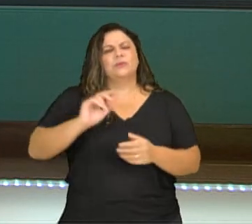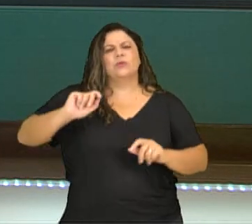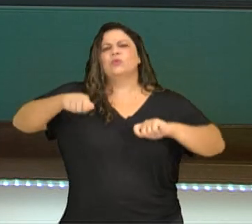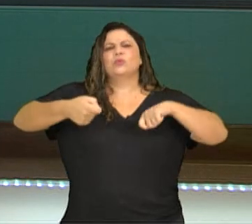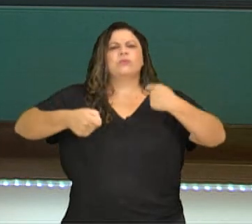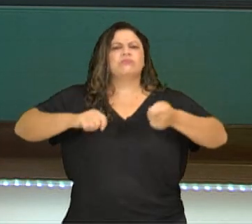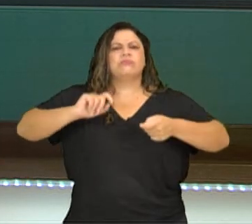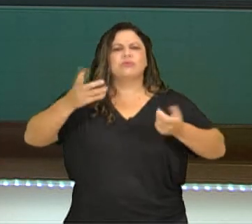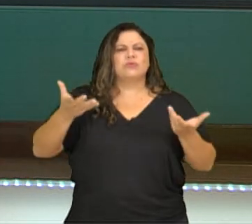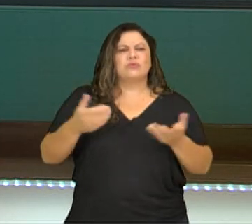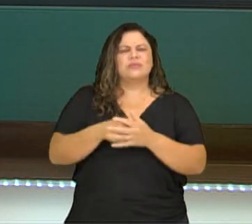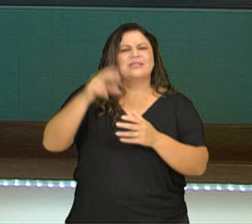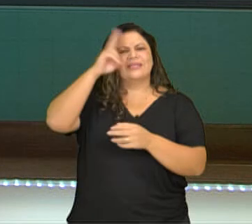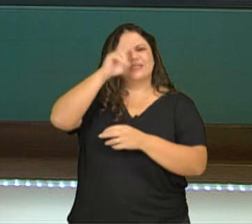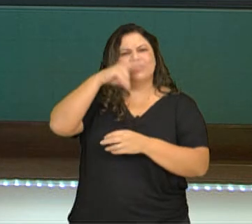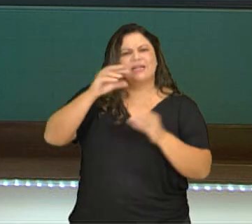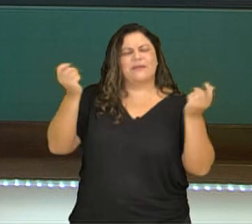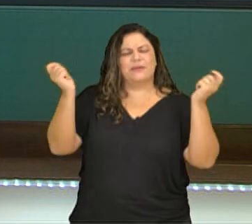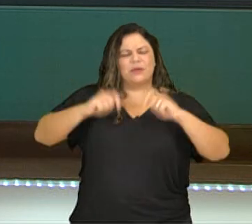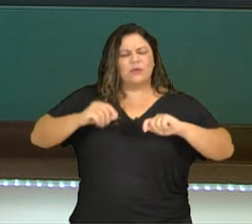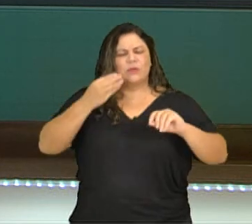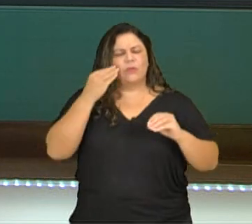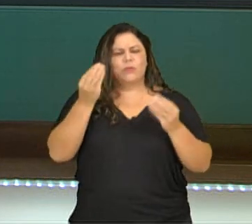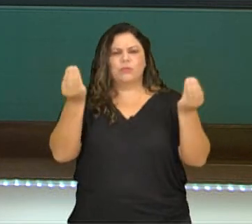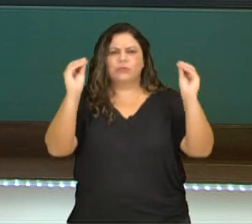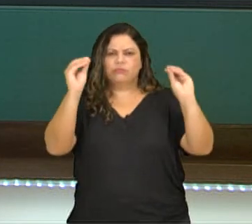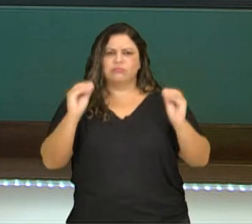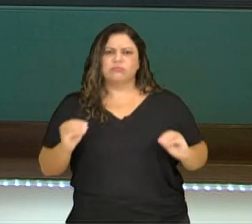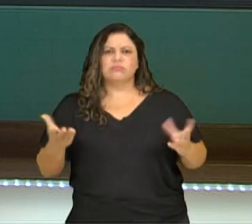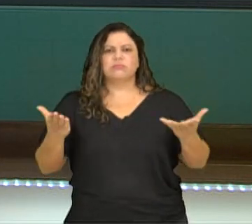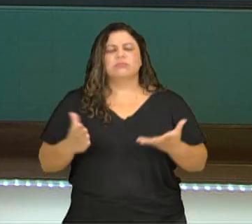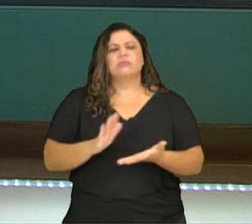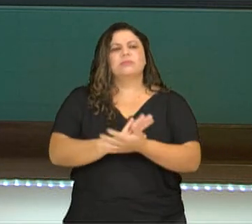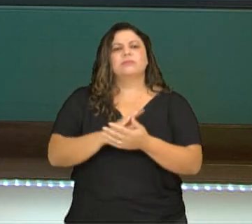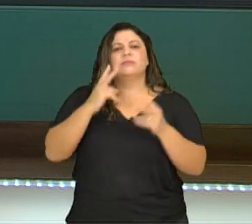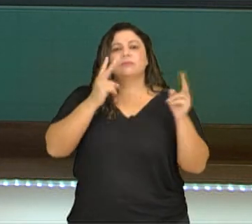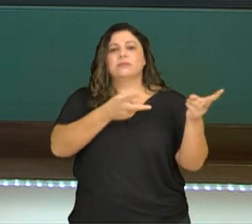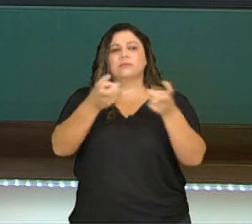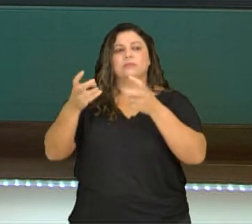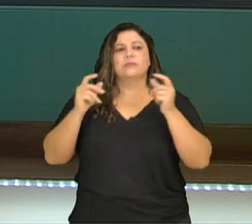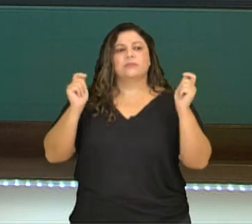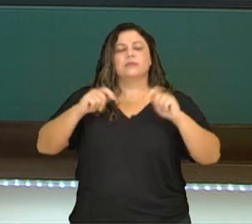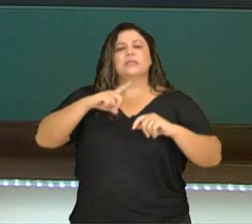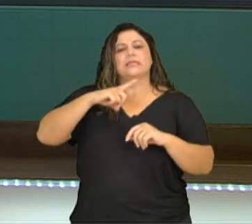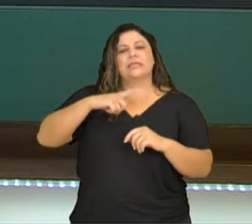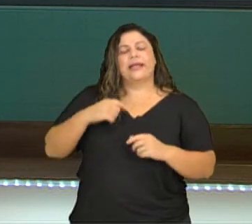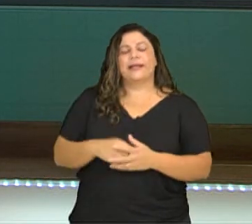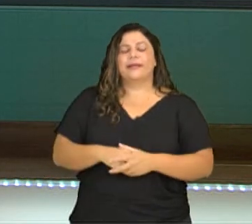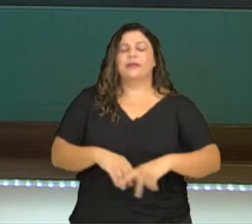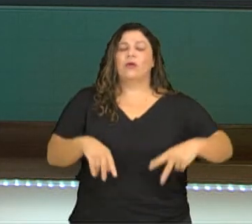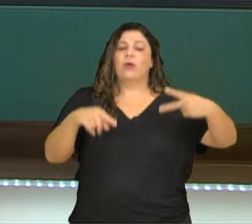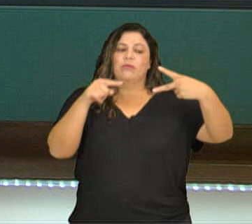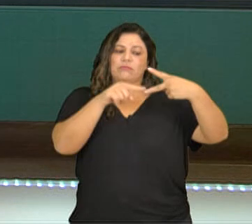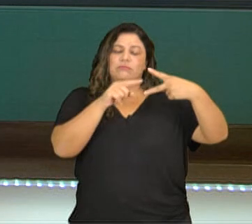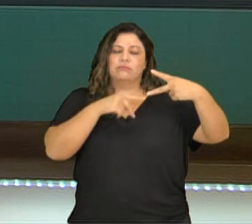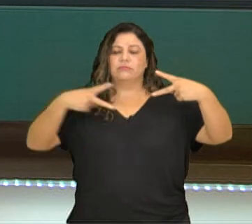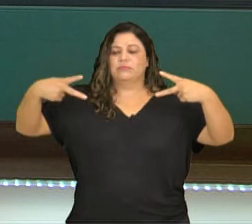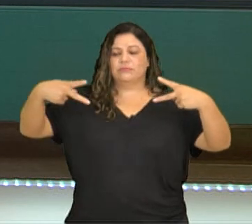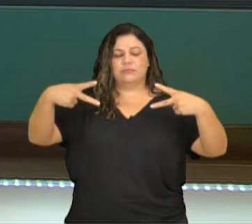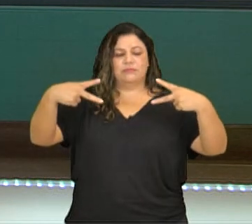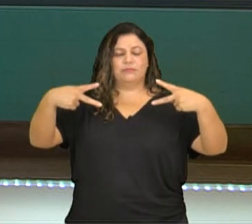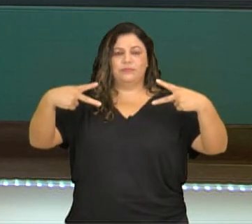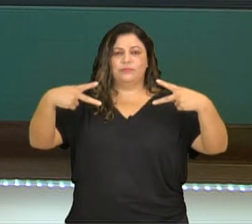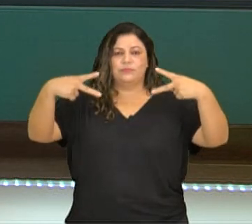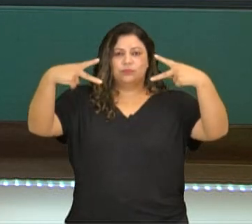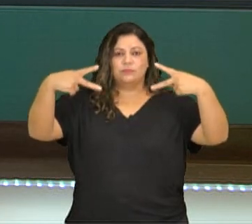matemáticos? Você lembra como podemos utilizá-los? Veja, aqui nós temos esses sinaizinhos onde